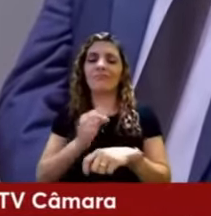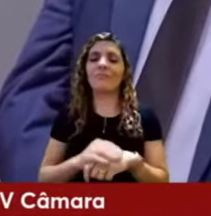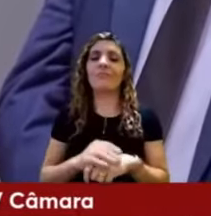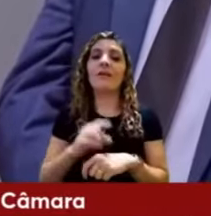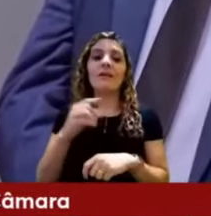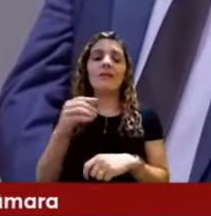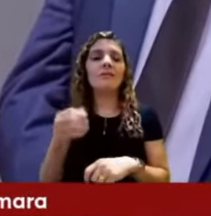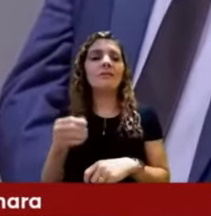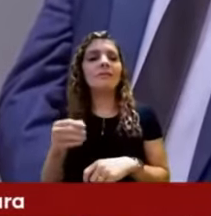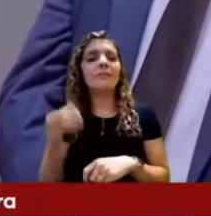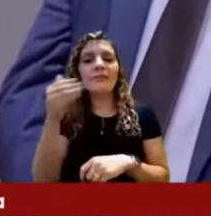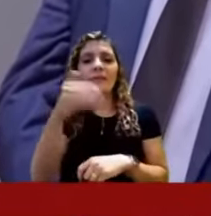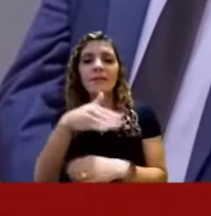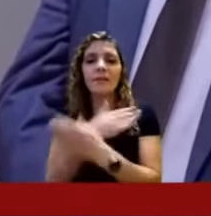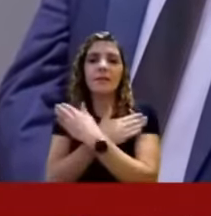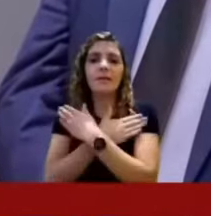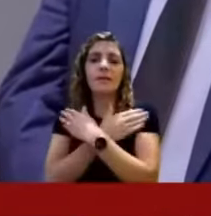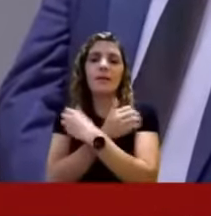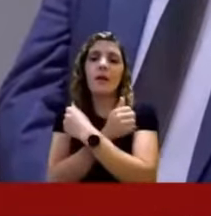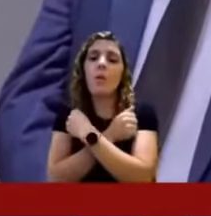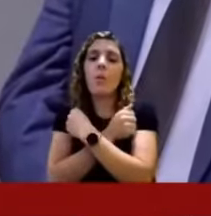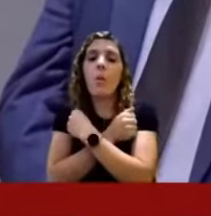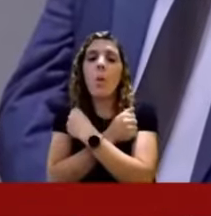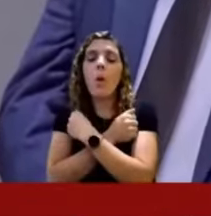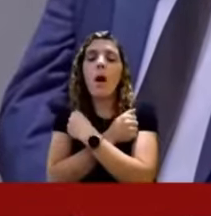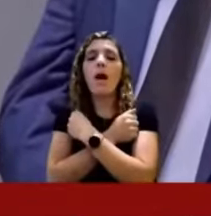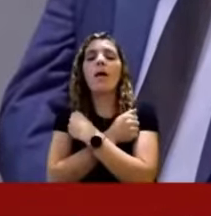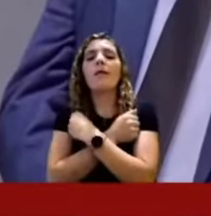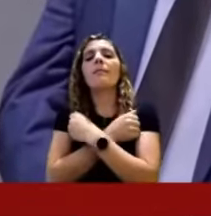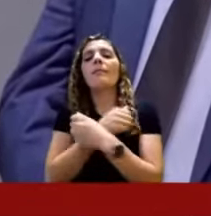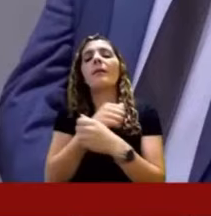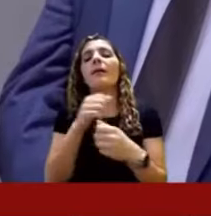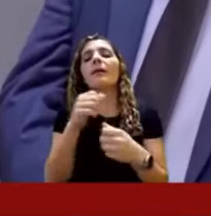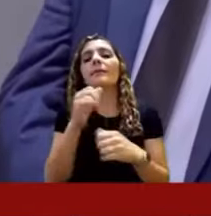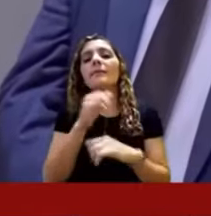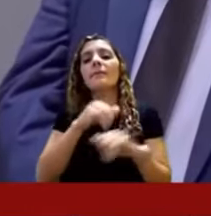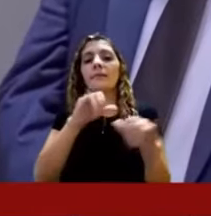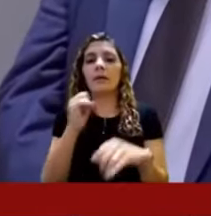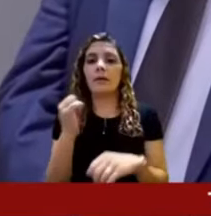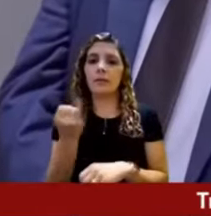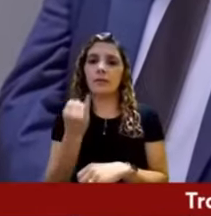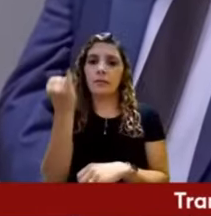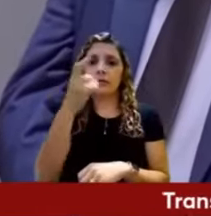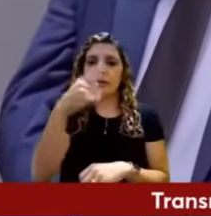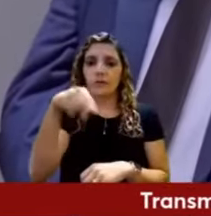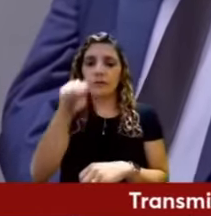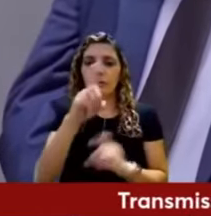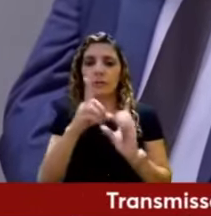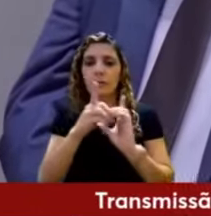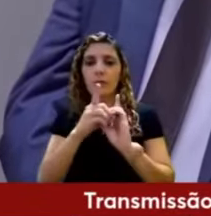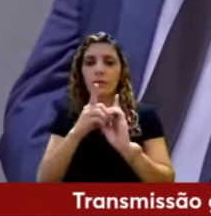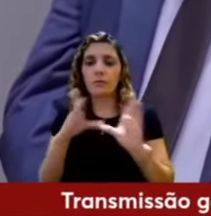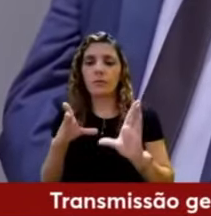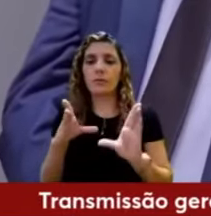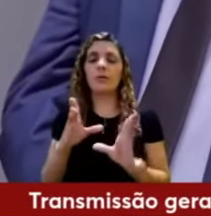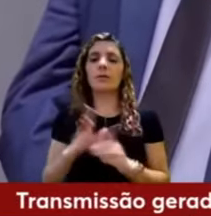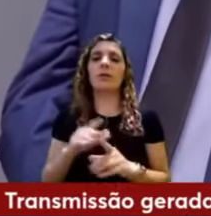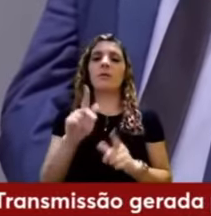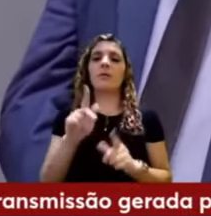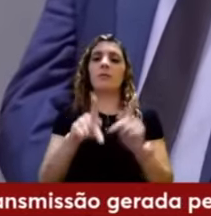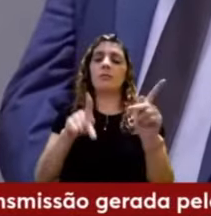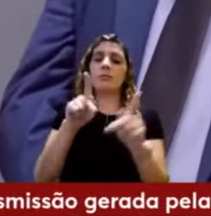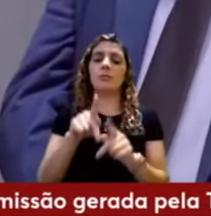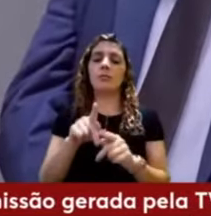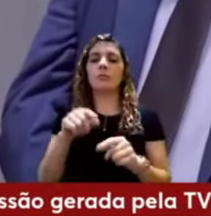mesmo, uma mensagem rápida, mas dizer da importância que vocês têm para a democracia, para o campo democrático, popular e progressista desse